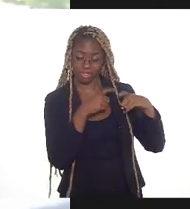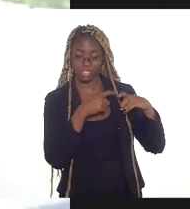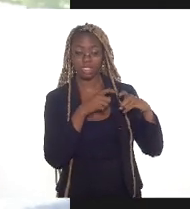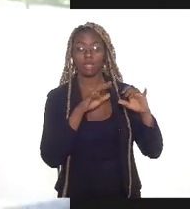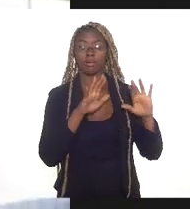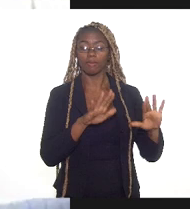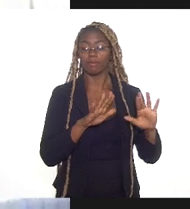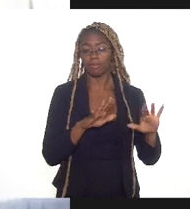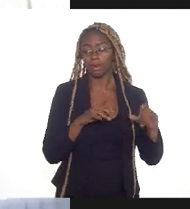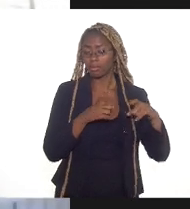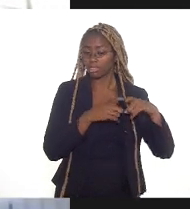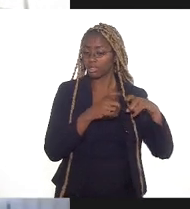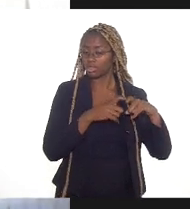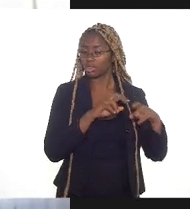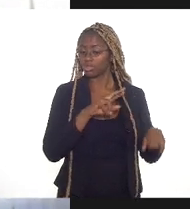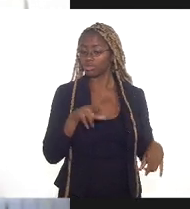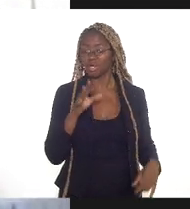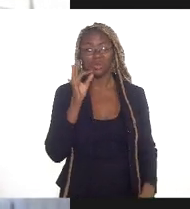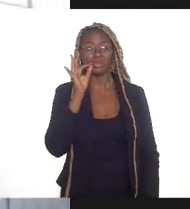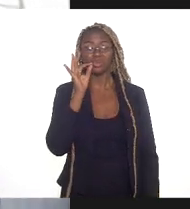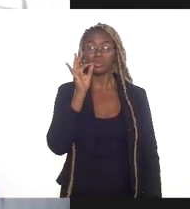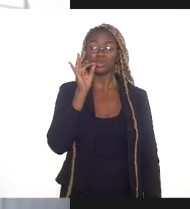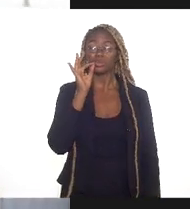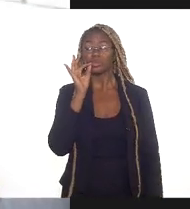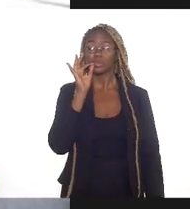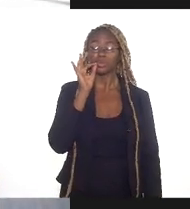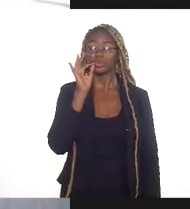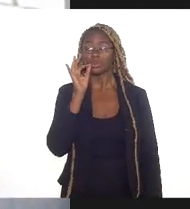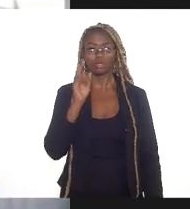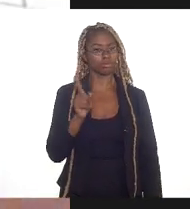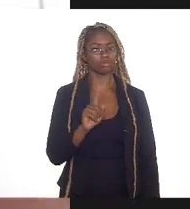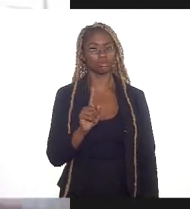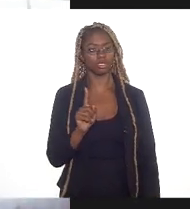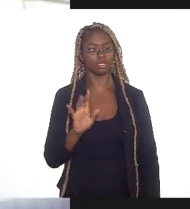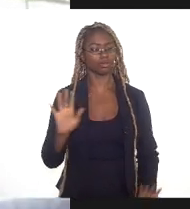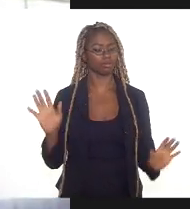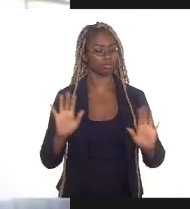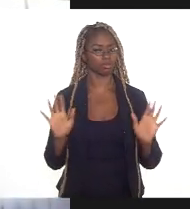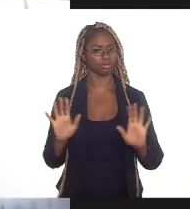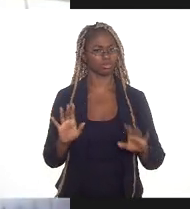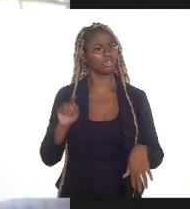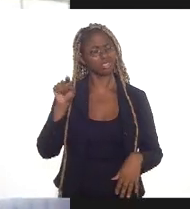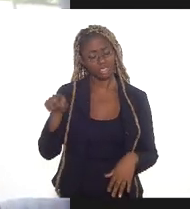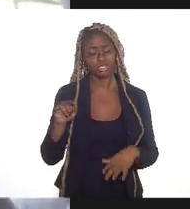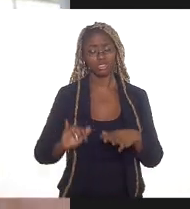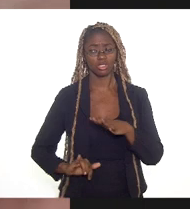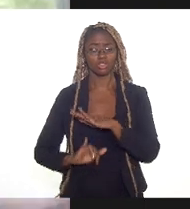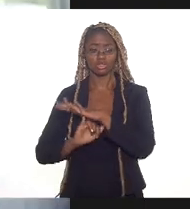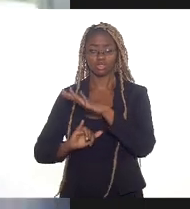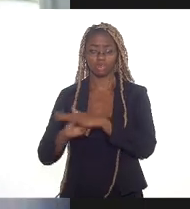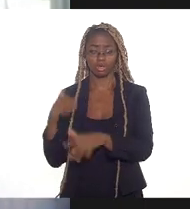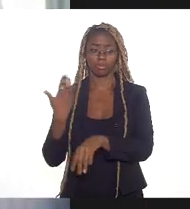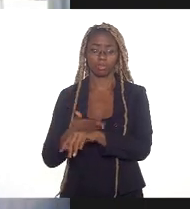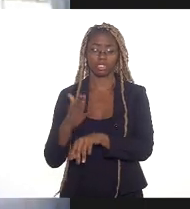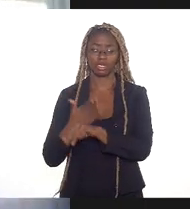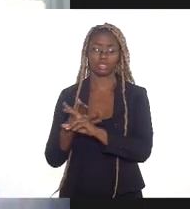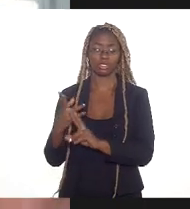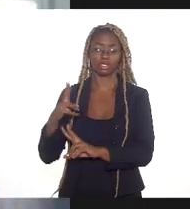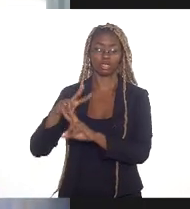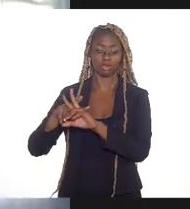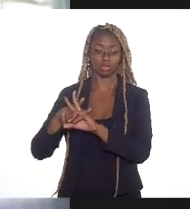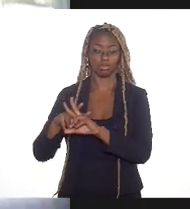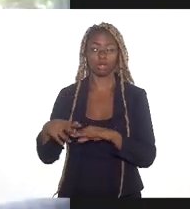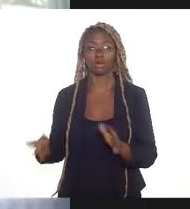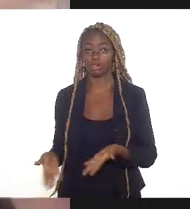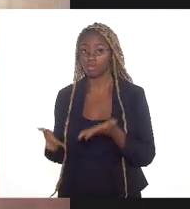para fim medicinal não é dar um dois, não, não é fumar um baseadinho, não. E o que essa instituição faz é prática de crime, é promover